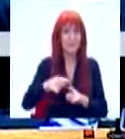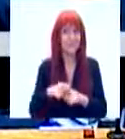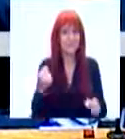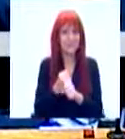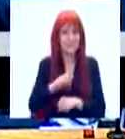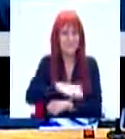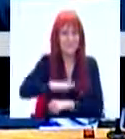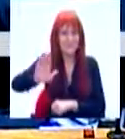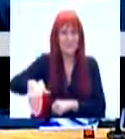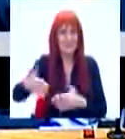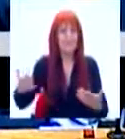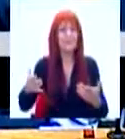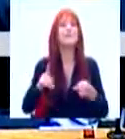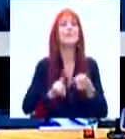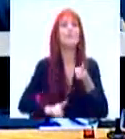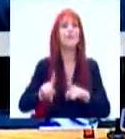atividade científica